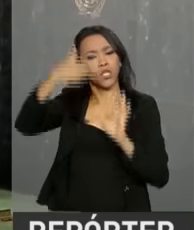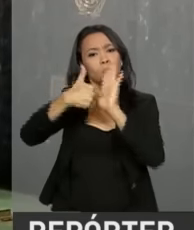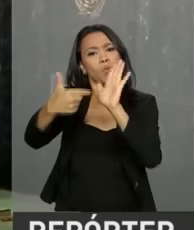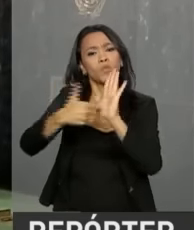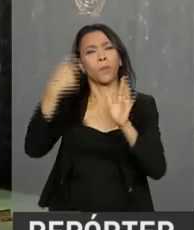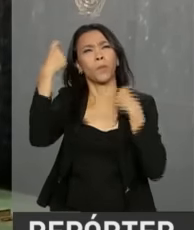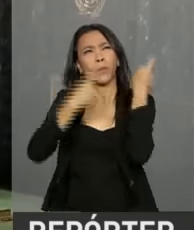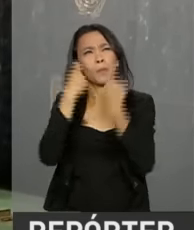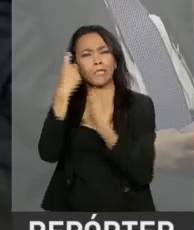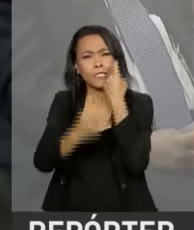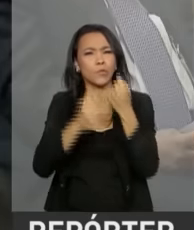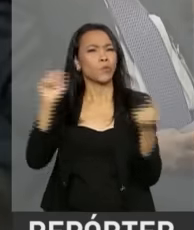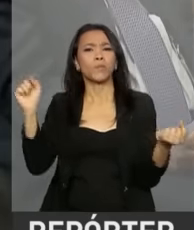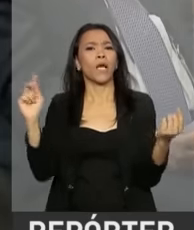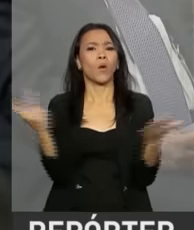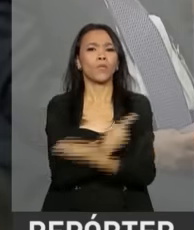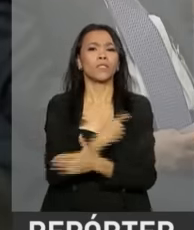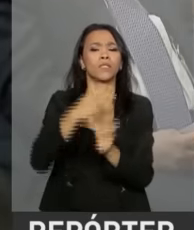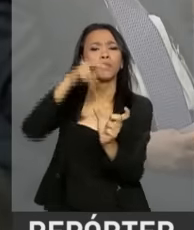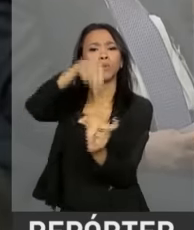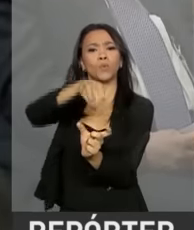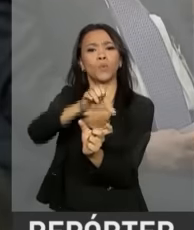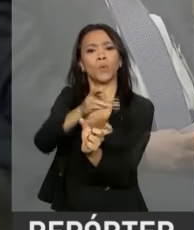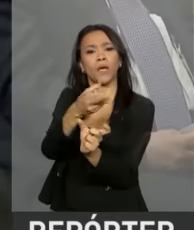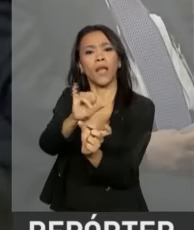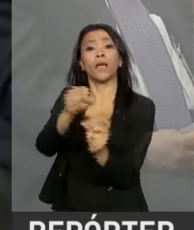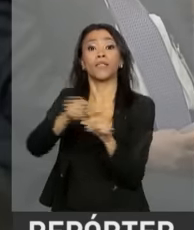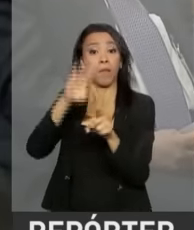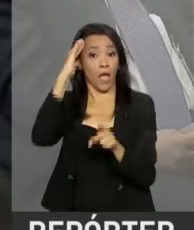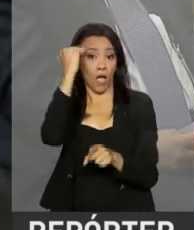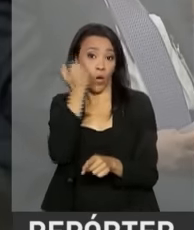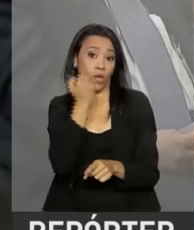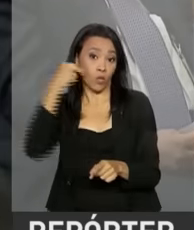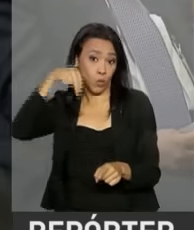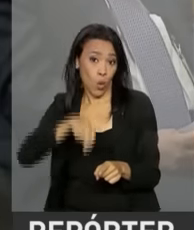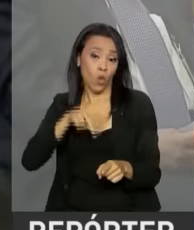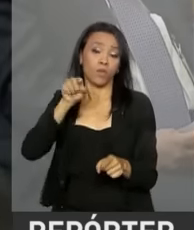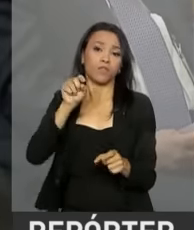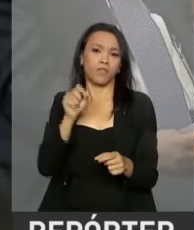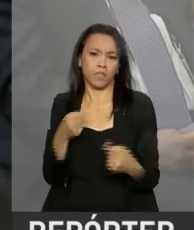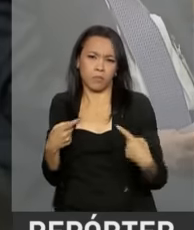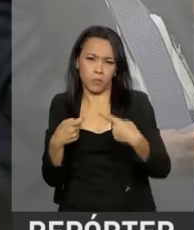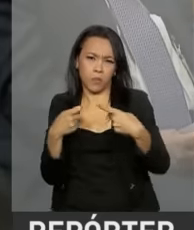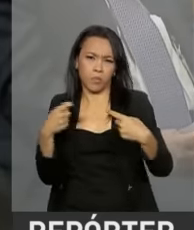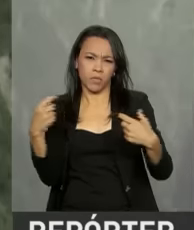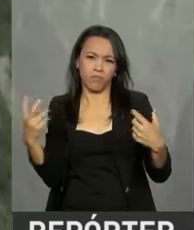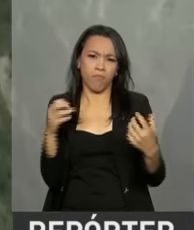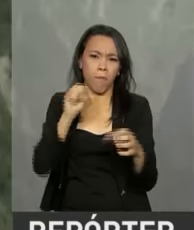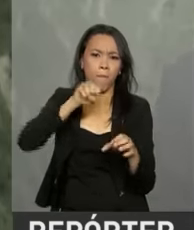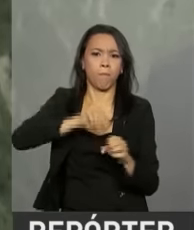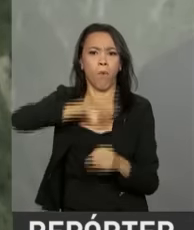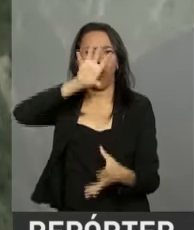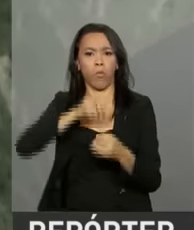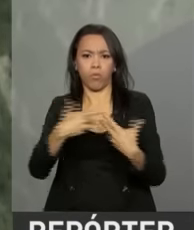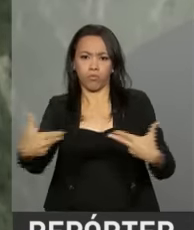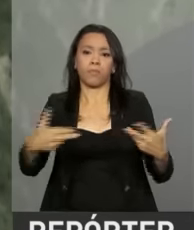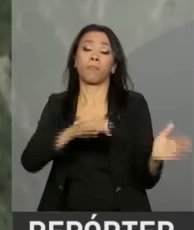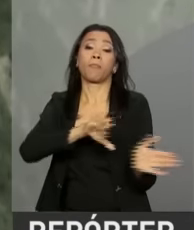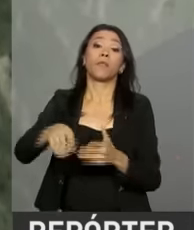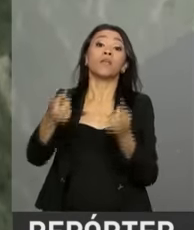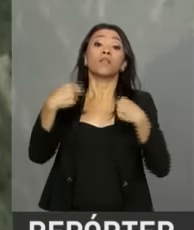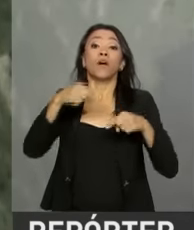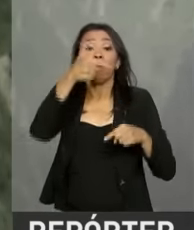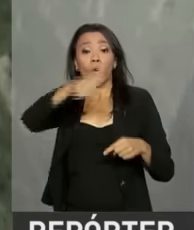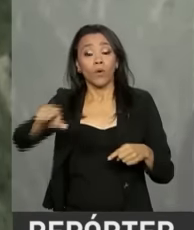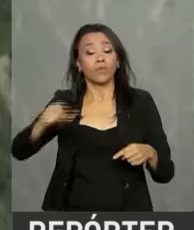preocupação com o arsenal nuclear e o recente teste feito pela Coreia do Norte. Já sobre as mudanças climáticas, Temer foi enfático